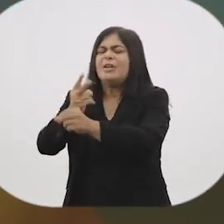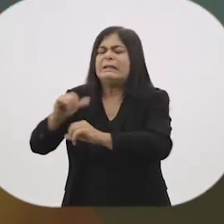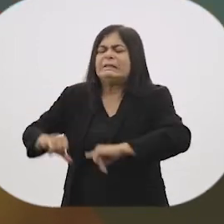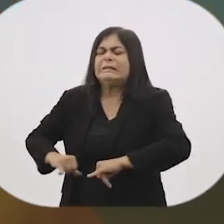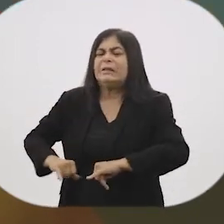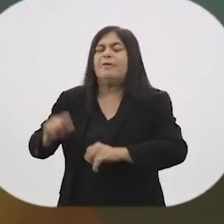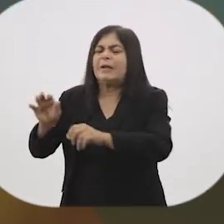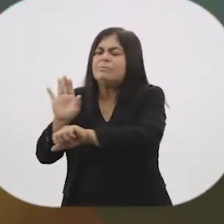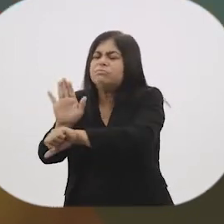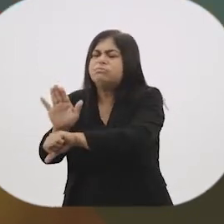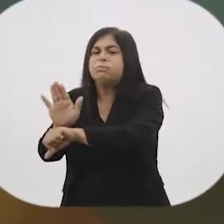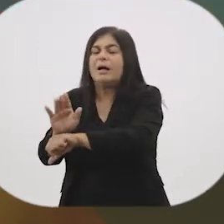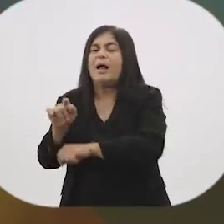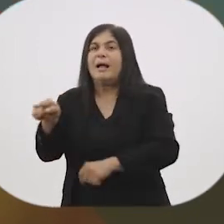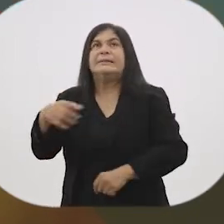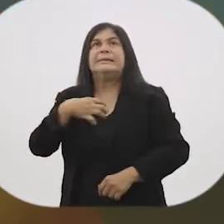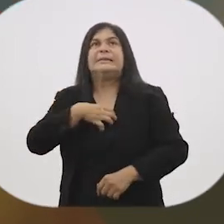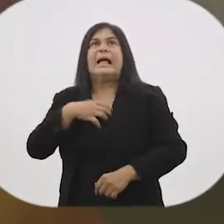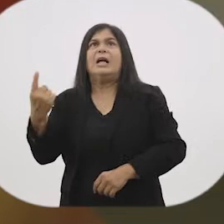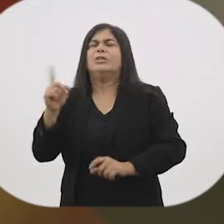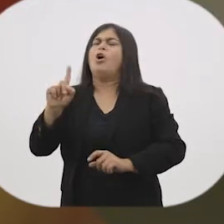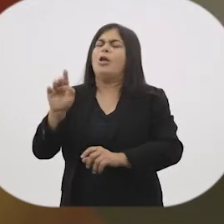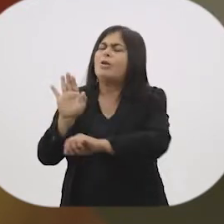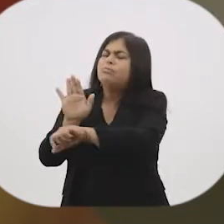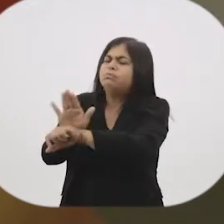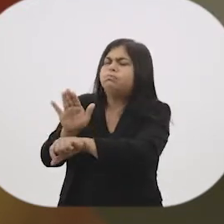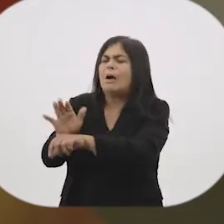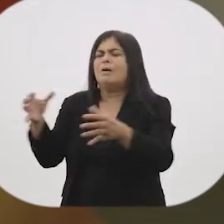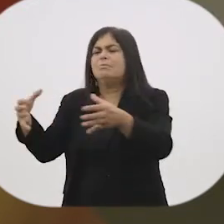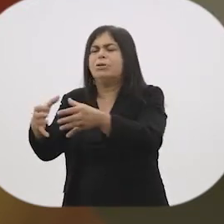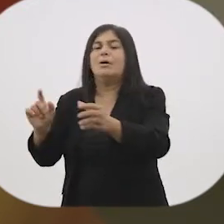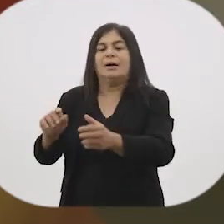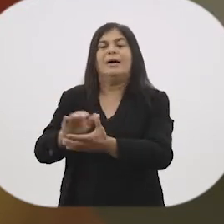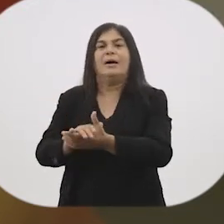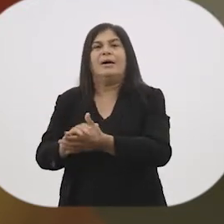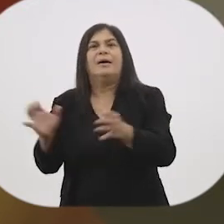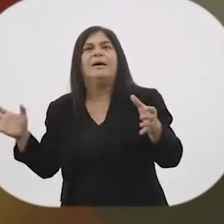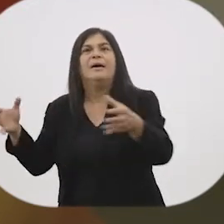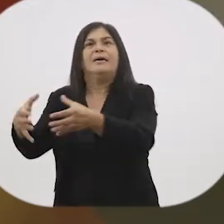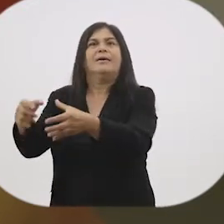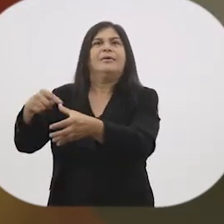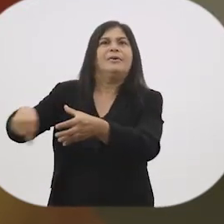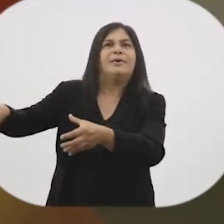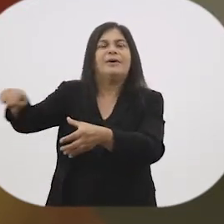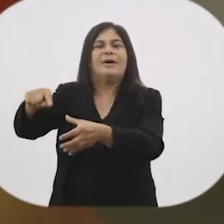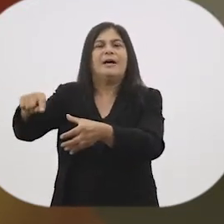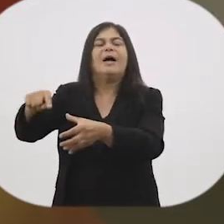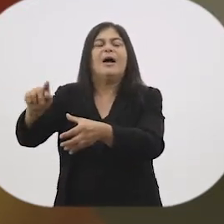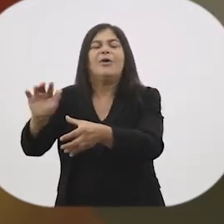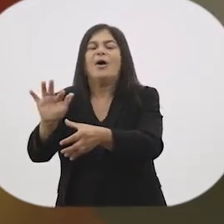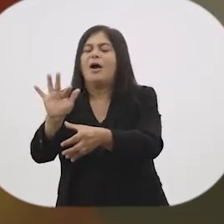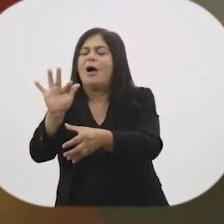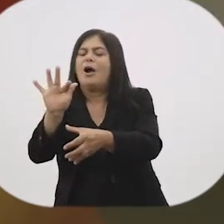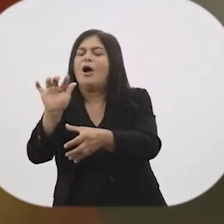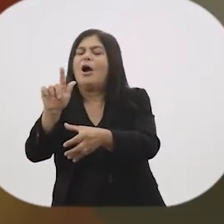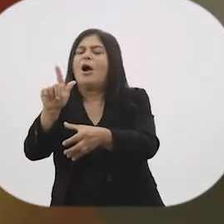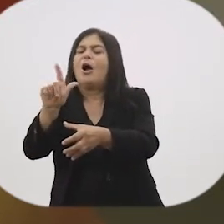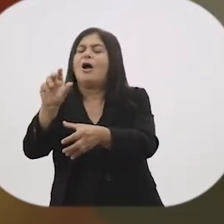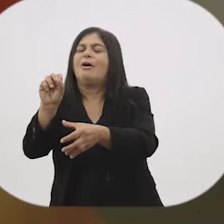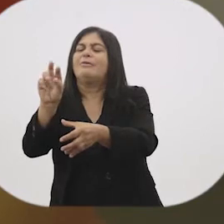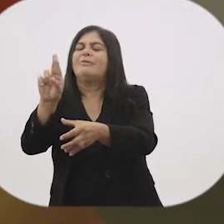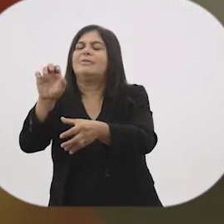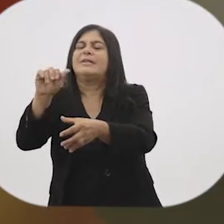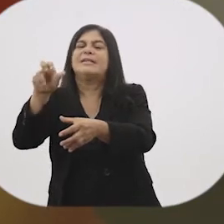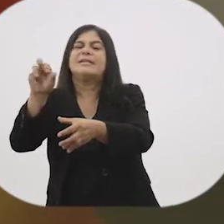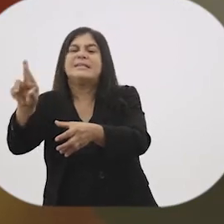mulheres se sintam que elas não estão sozinhos né acho que até o próprio nome do grupo nec florescer mulheres